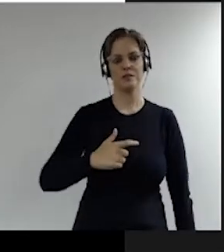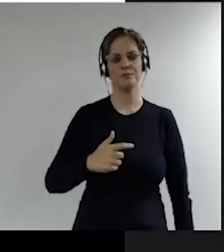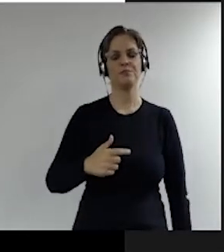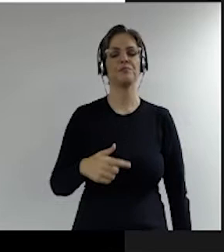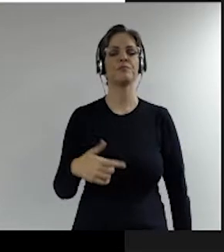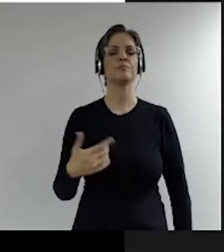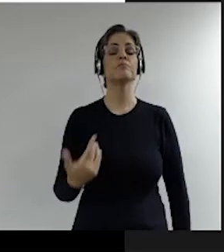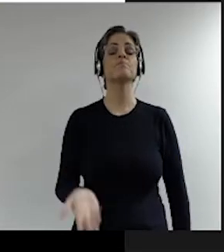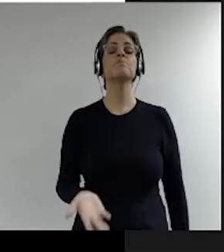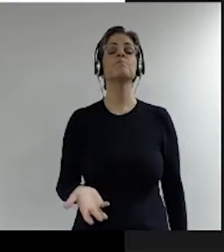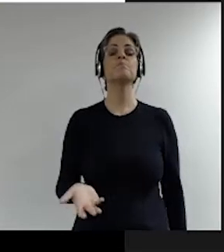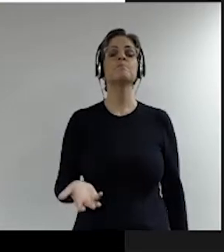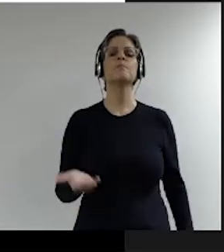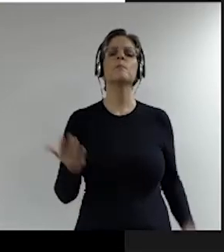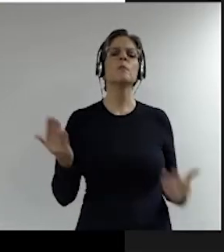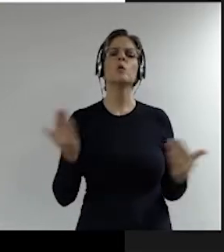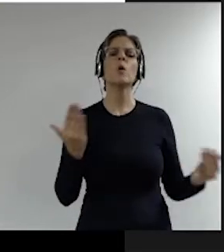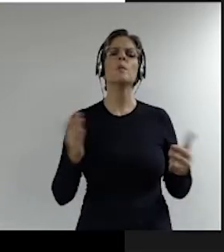contexto, e a Covid?